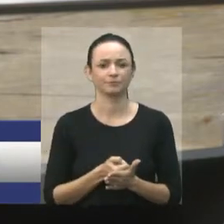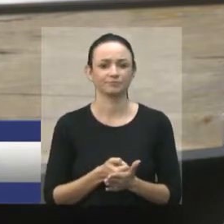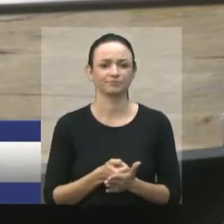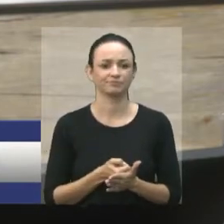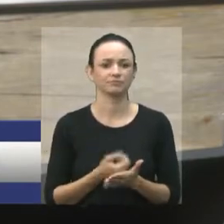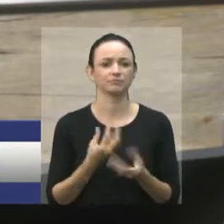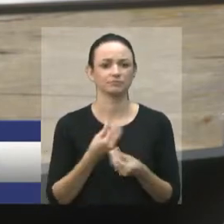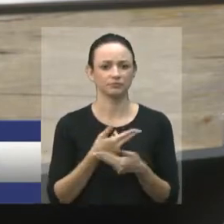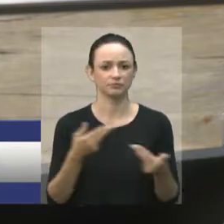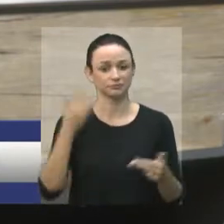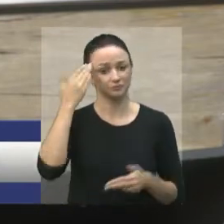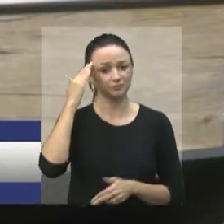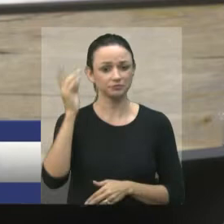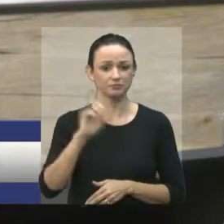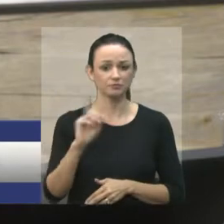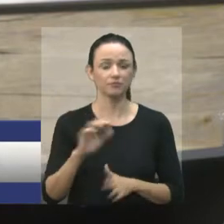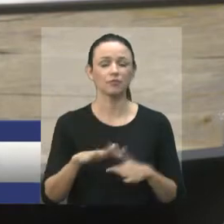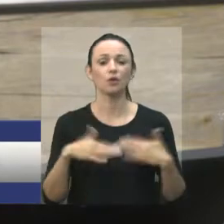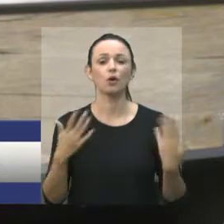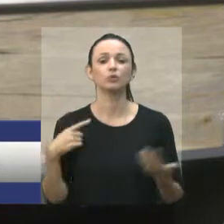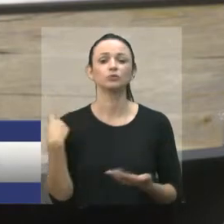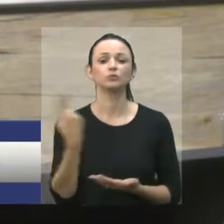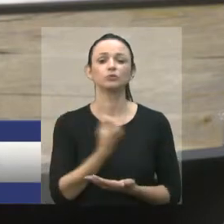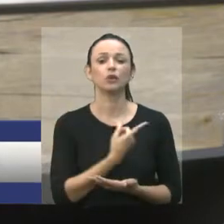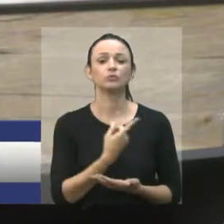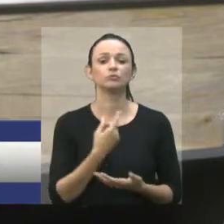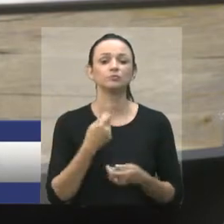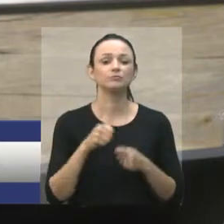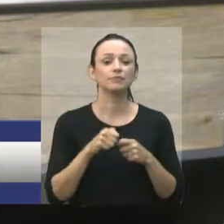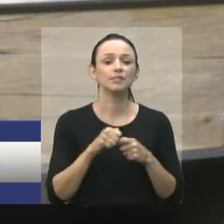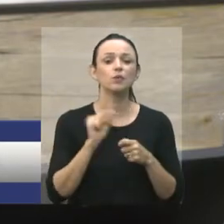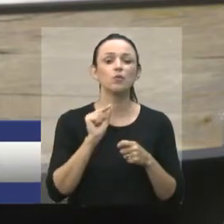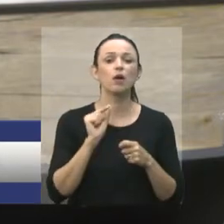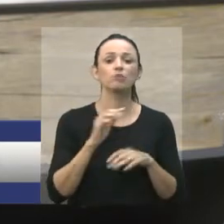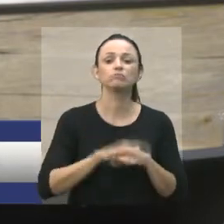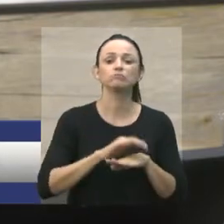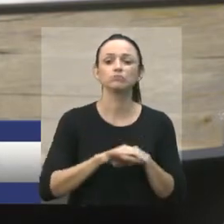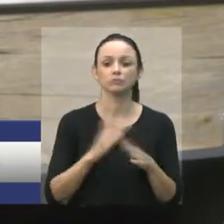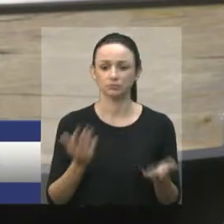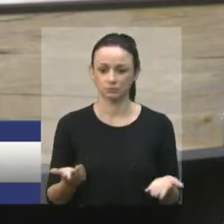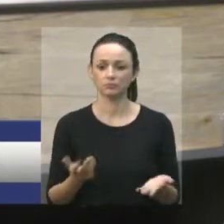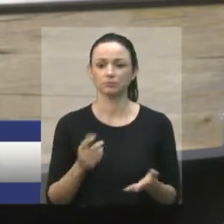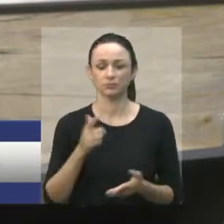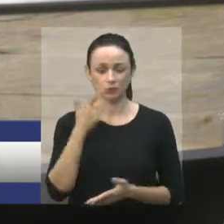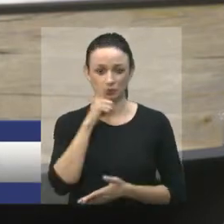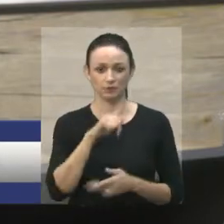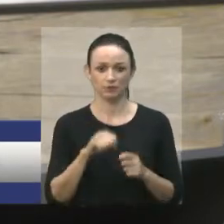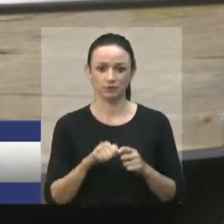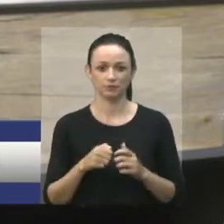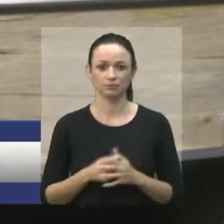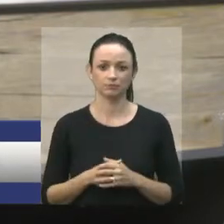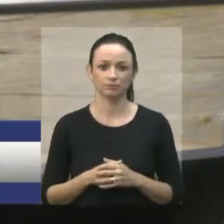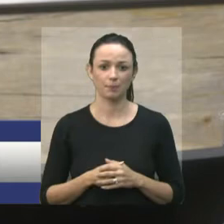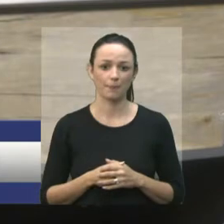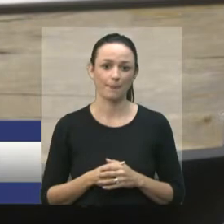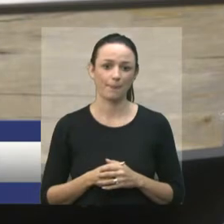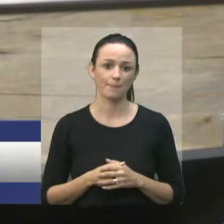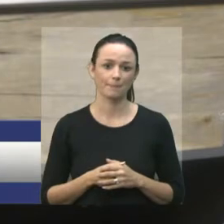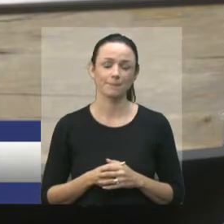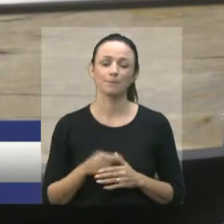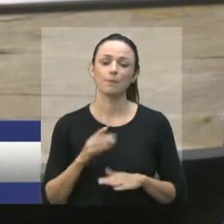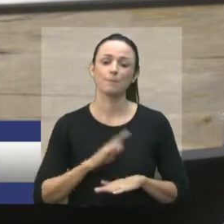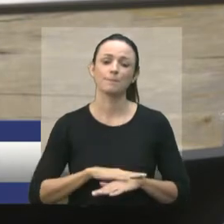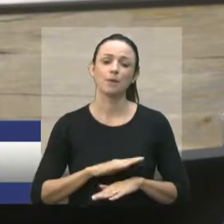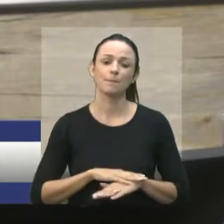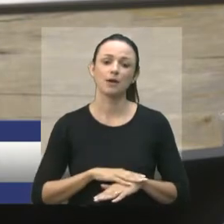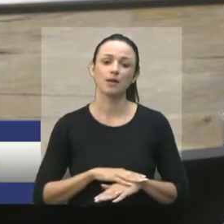Muitas vezes não entendem exatamente qual é a nossa função, eles nos cobram para que a coisa realmente aconteça. Então, um momento,